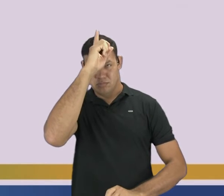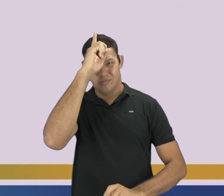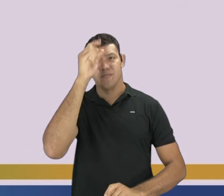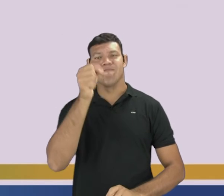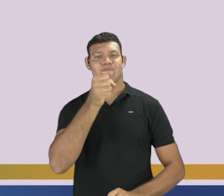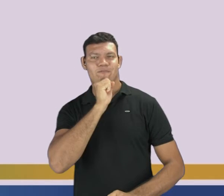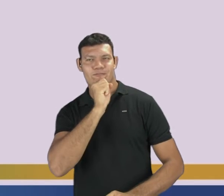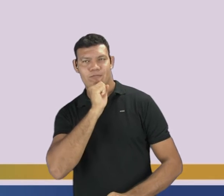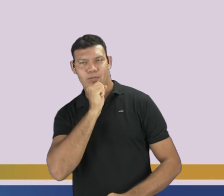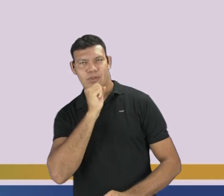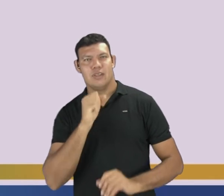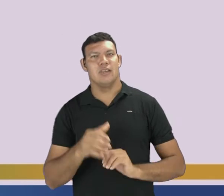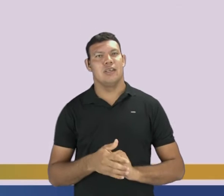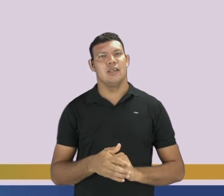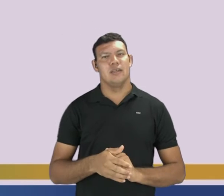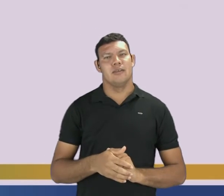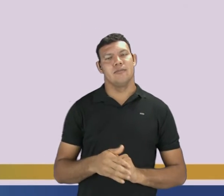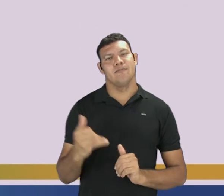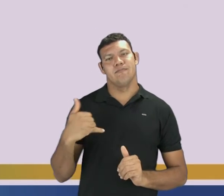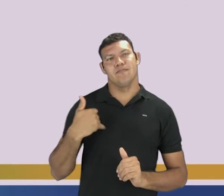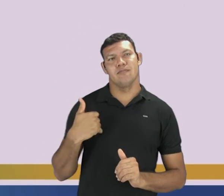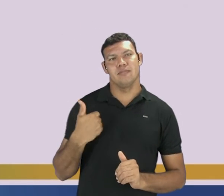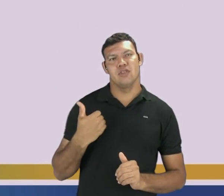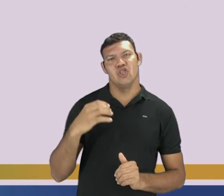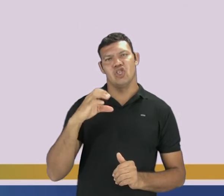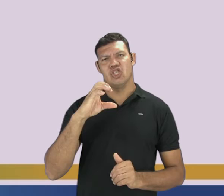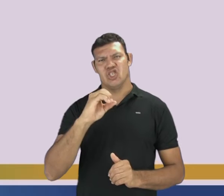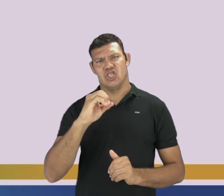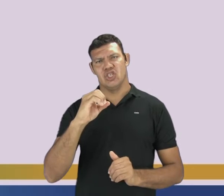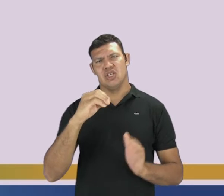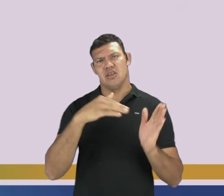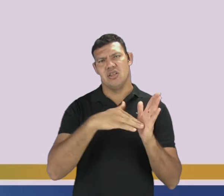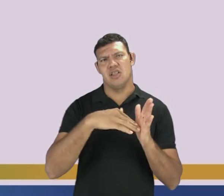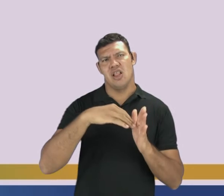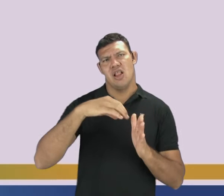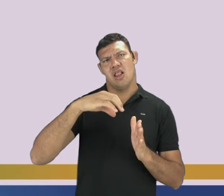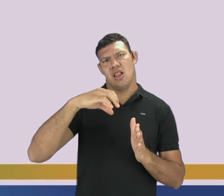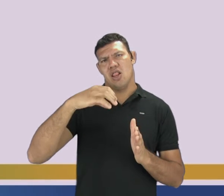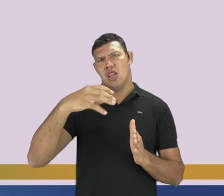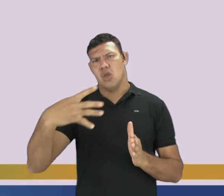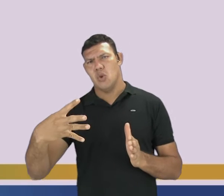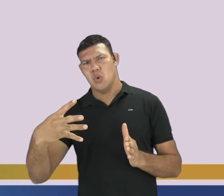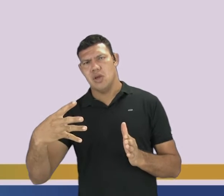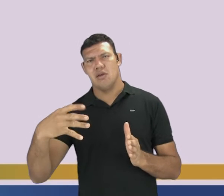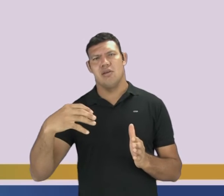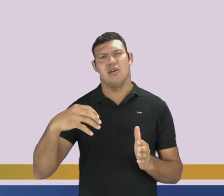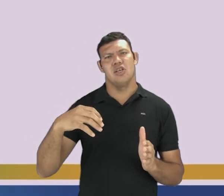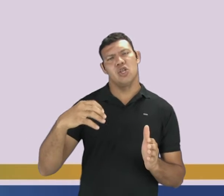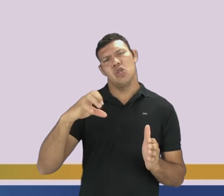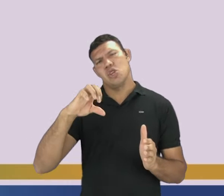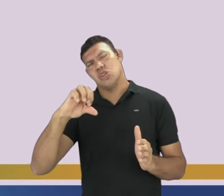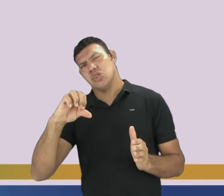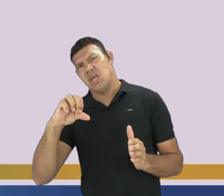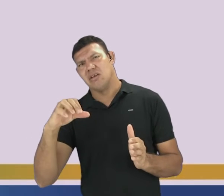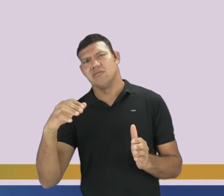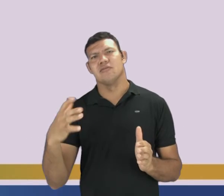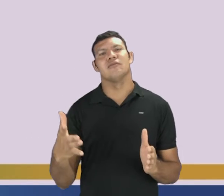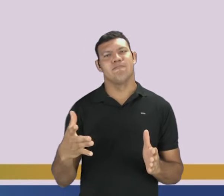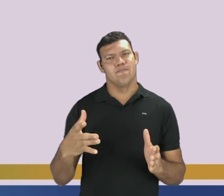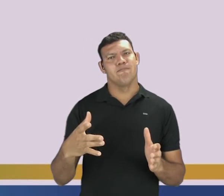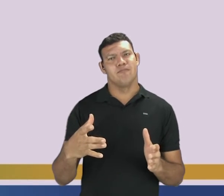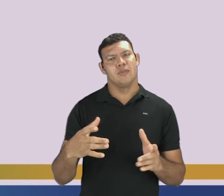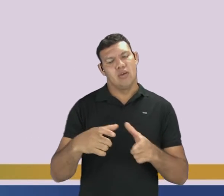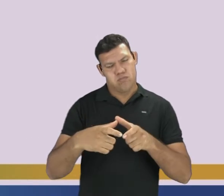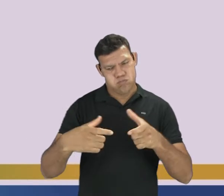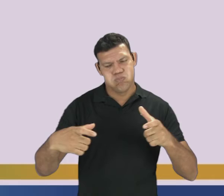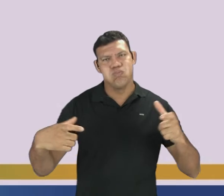Apesar que aí, entre a faixa de 0 a 4 anos, de 0 a 9 anos, ainda temos uma população muito grande, só